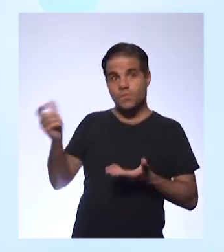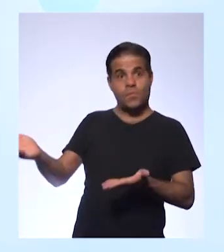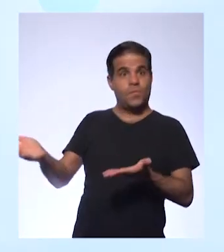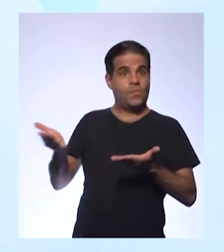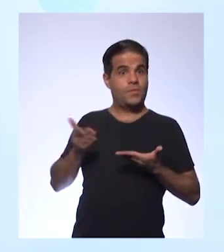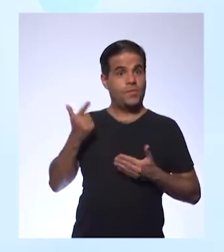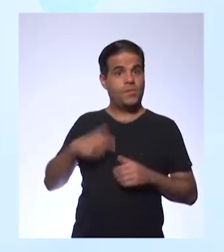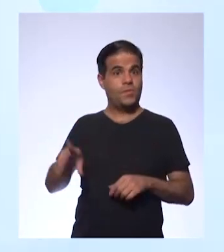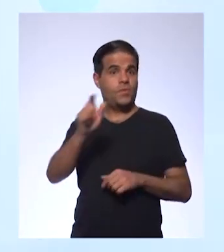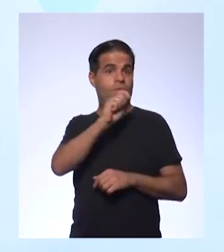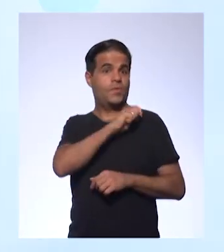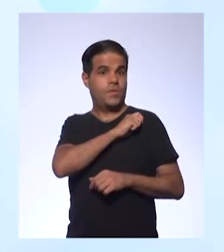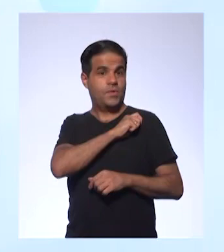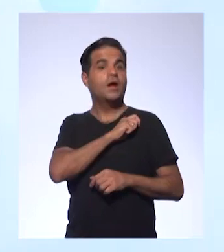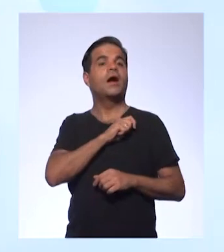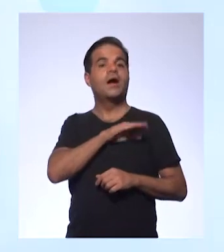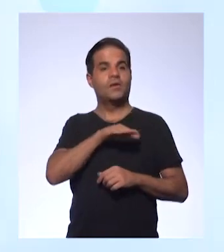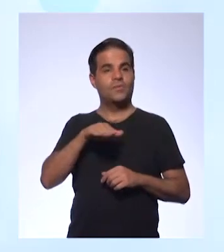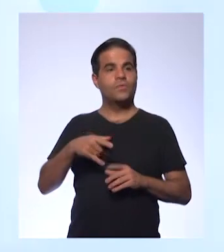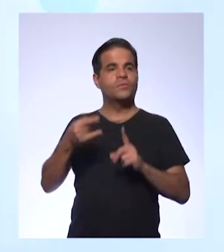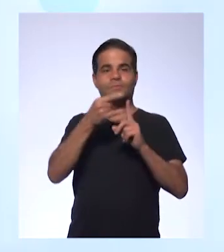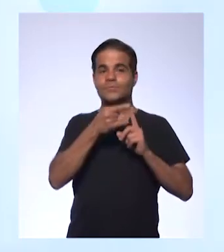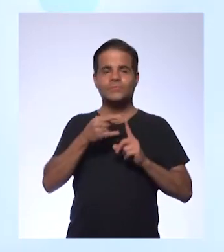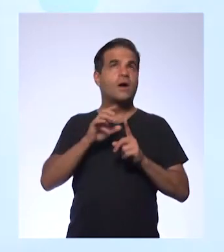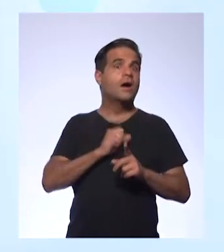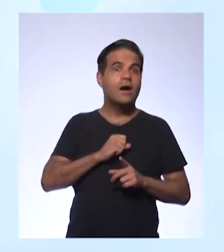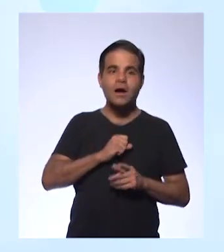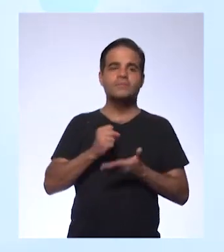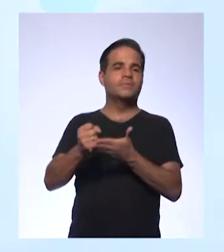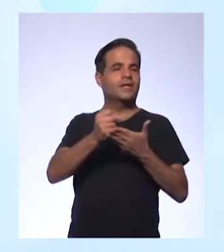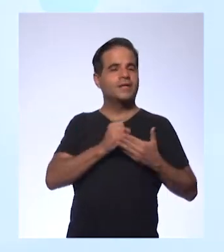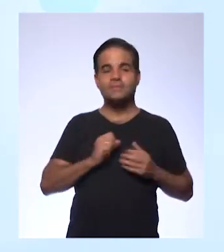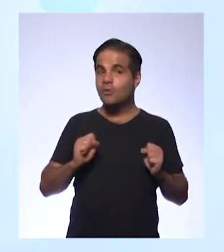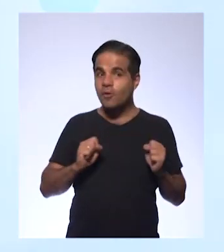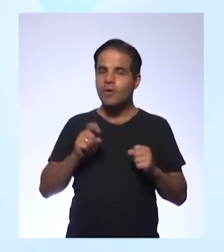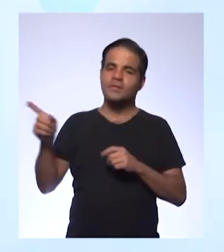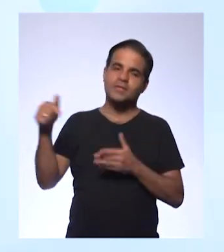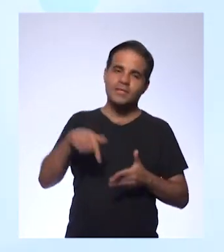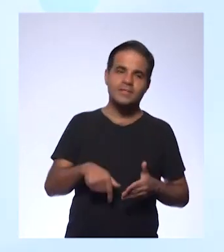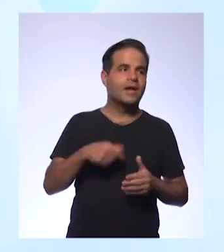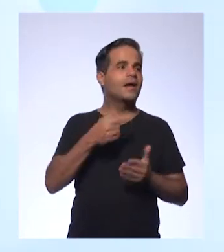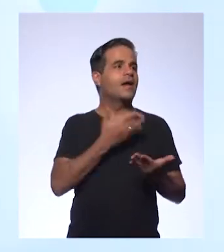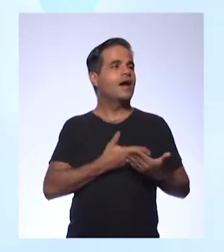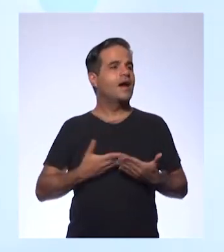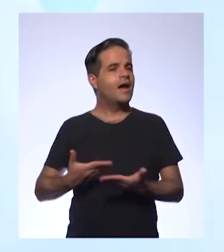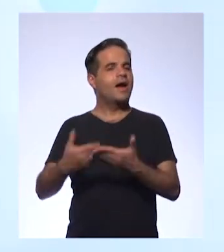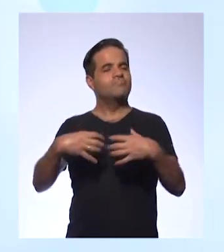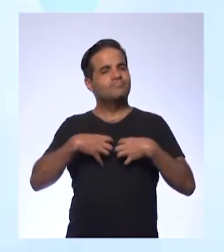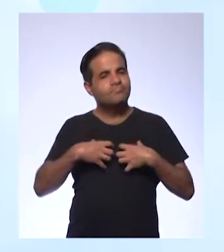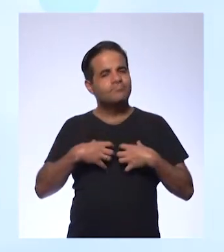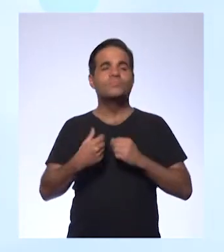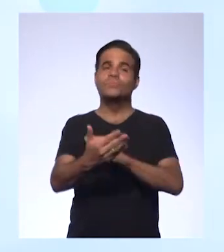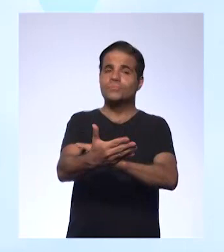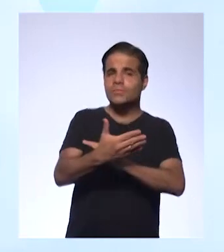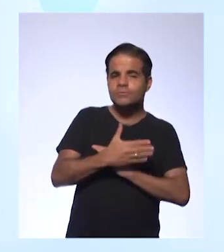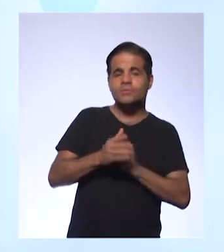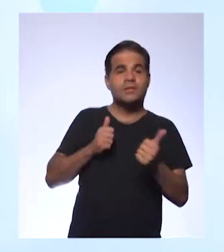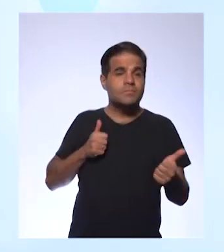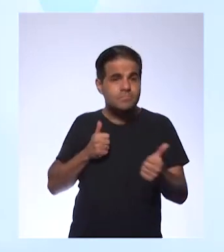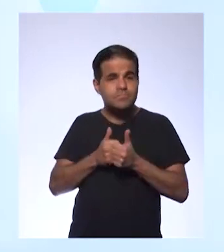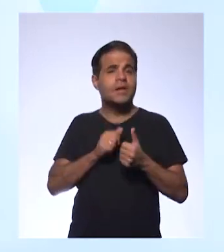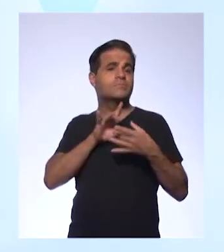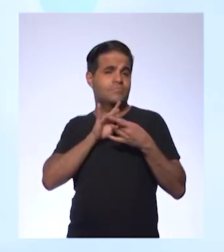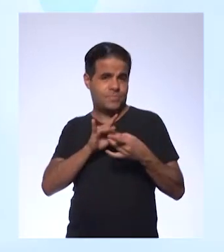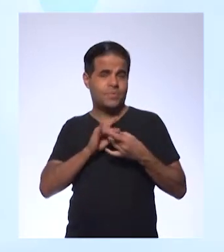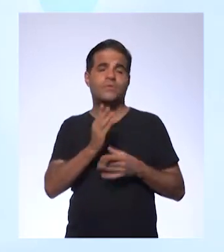mais uma aluna via Zoom. Vocês sabem que eu adoro trazer vocês aqui na aula, porque nos ajuda a estar mais próximos